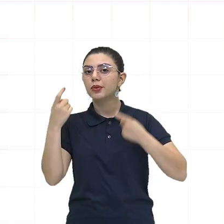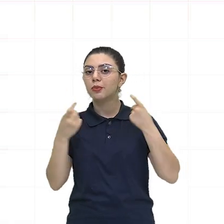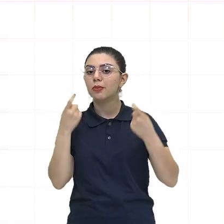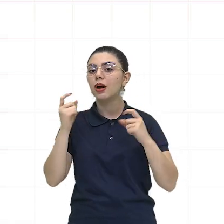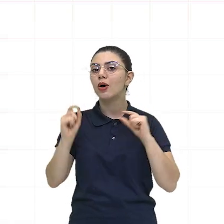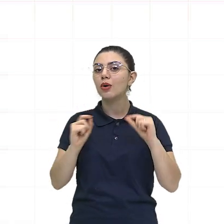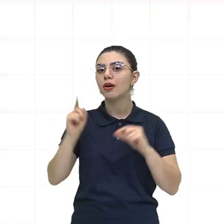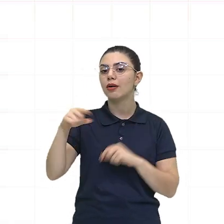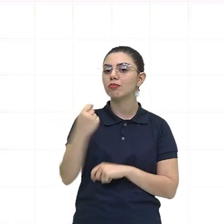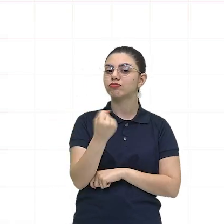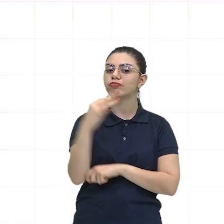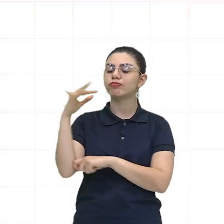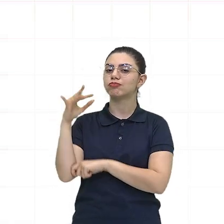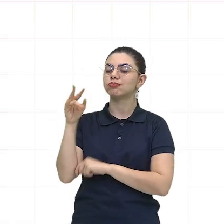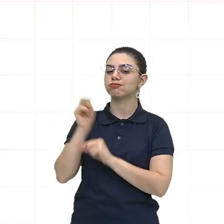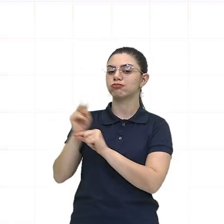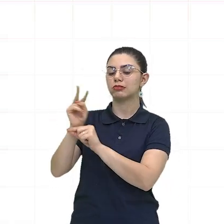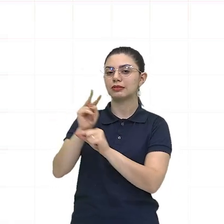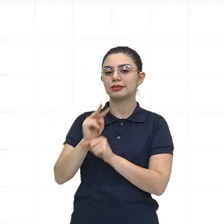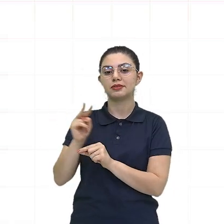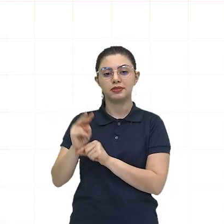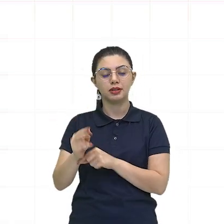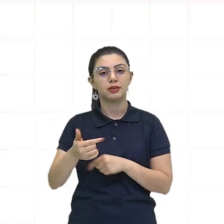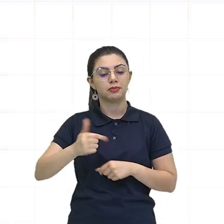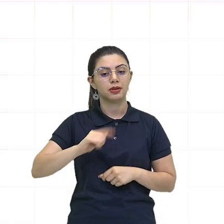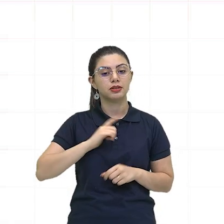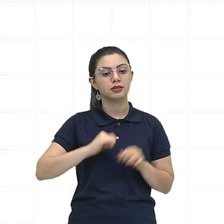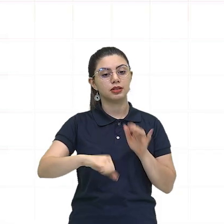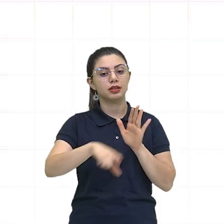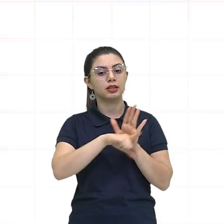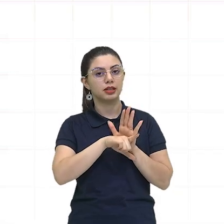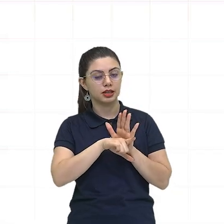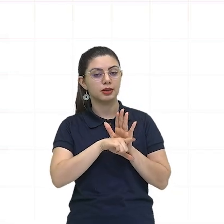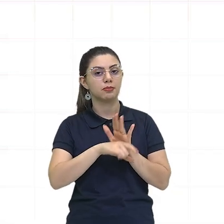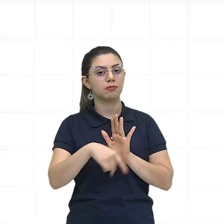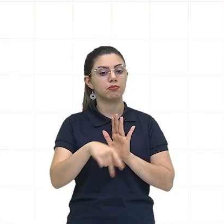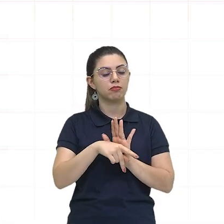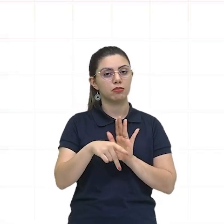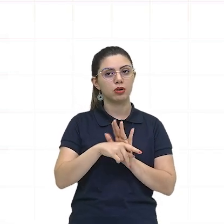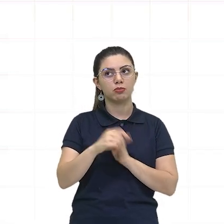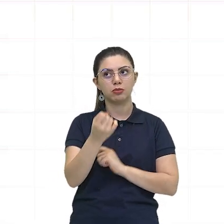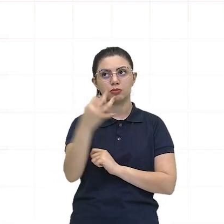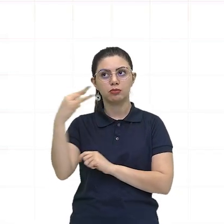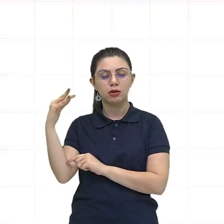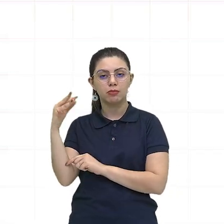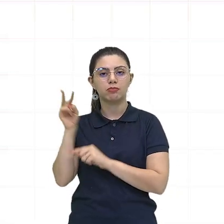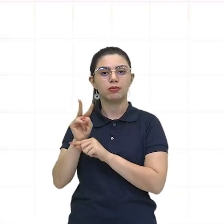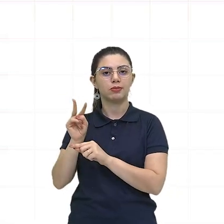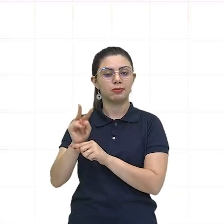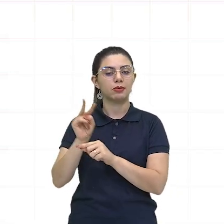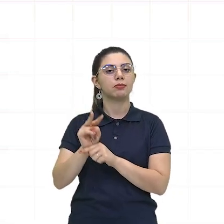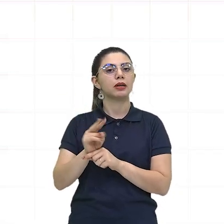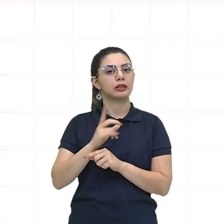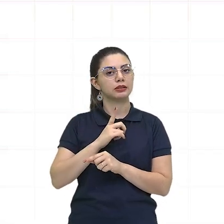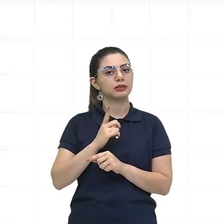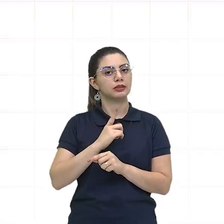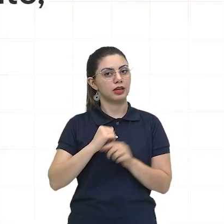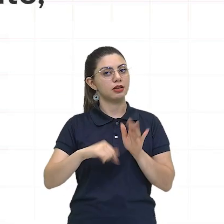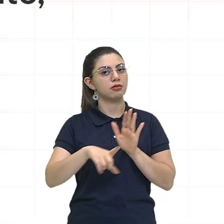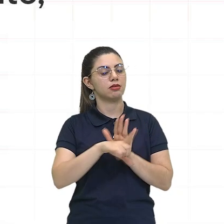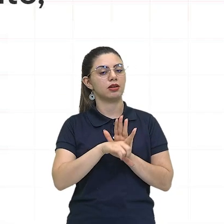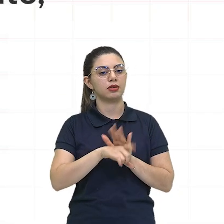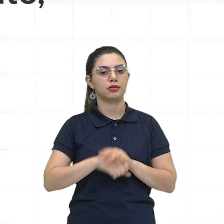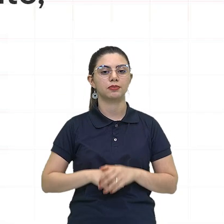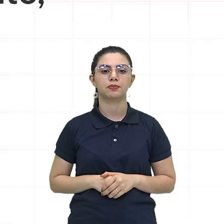a preservação do meio ambiente e a legislação ambiental que acaba sendo mais rigorosa.